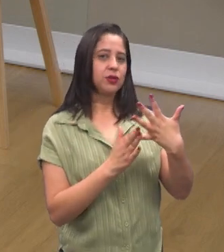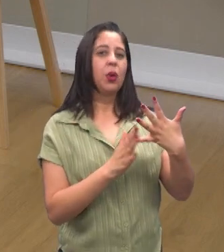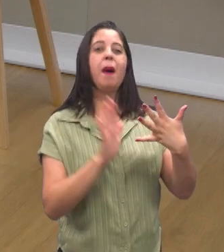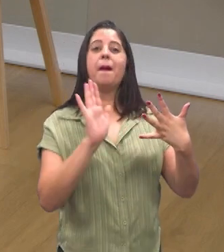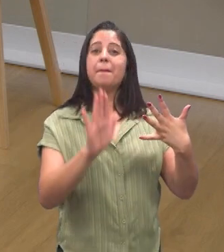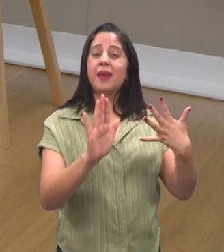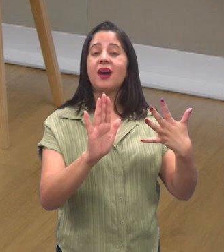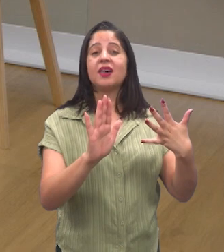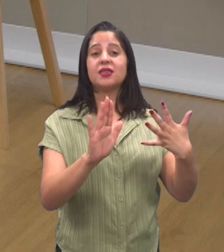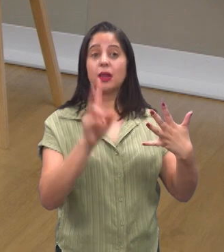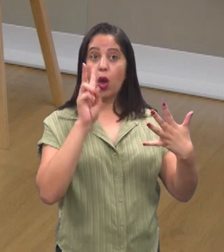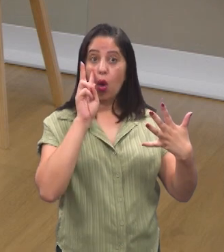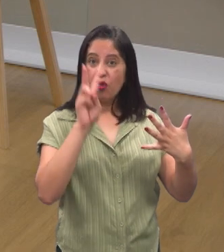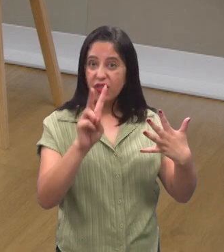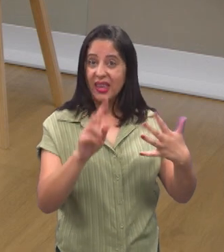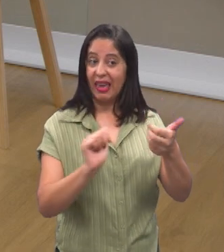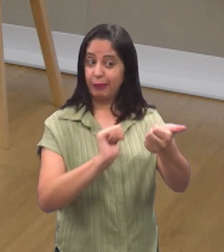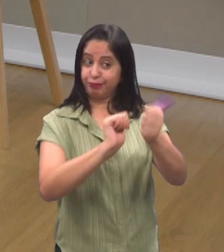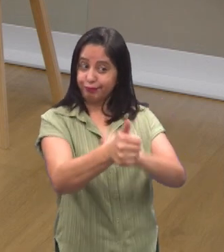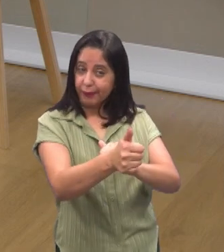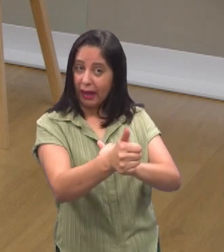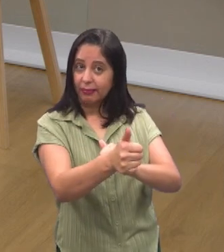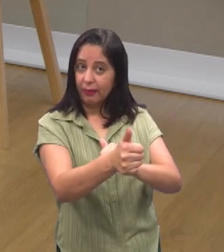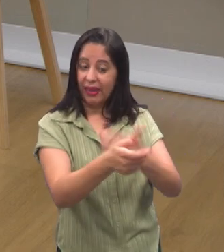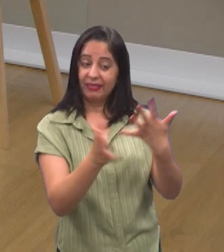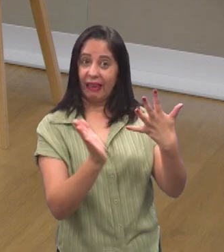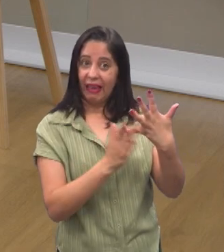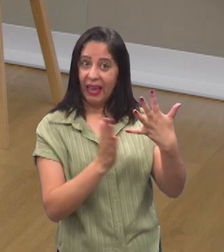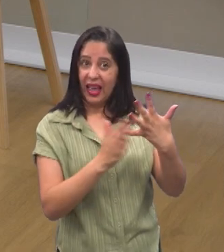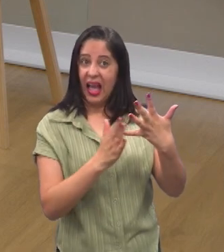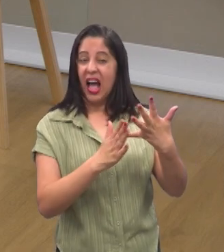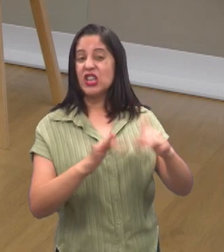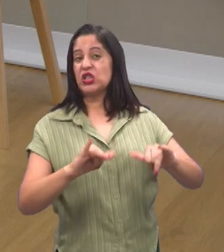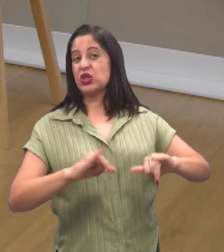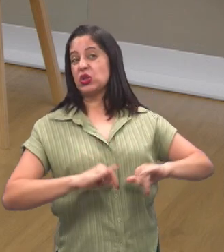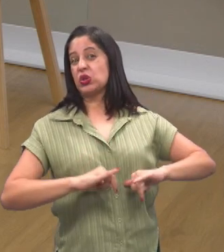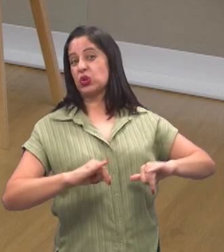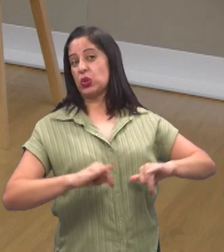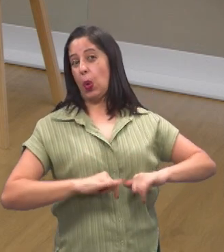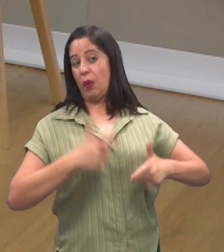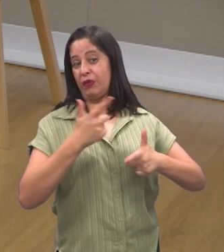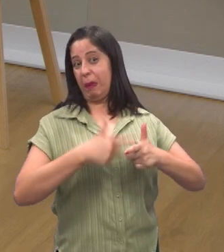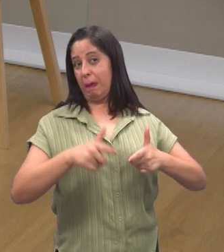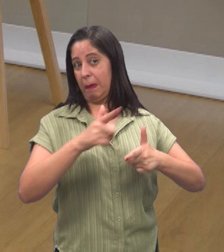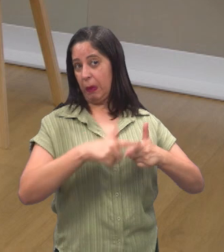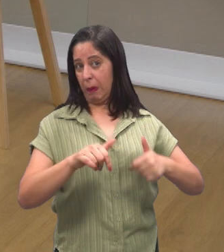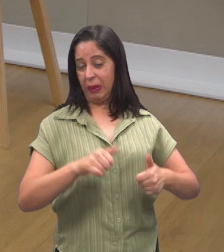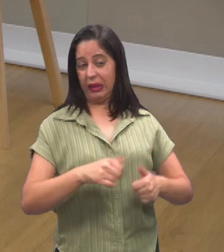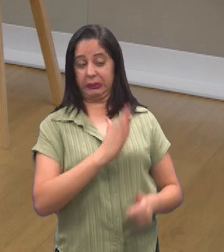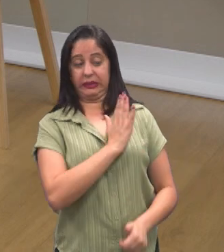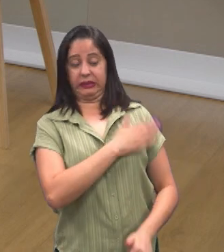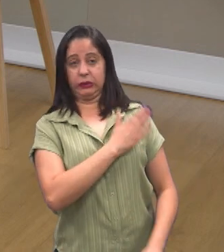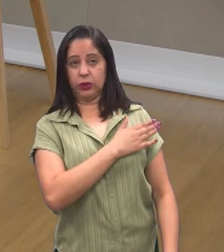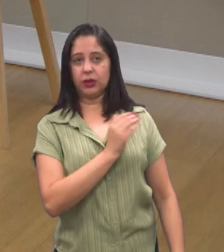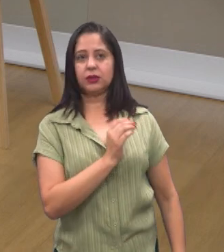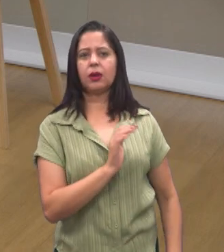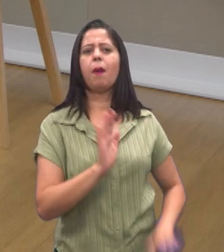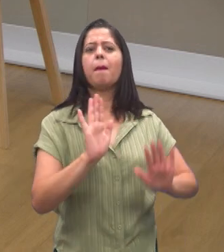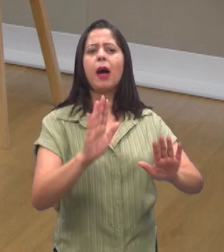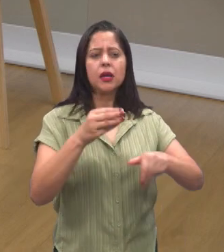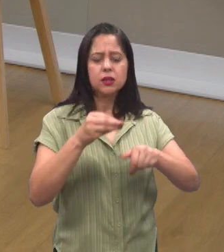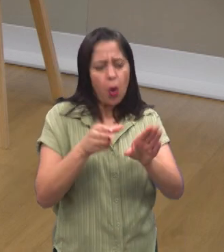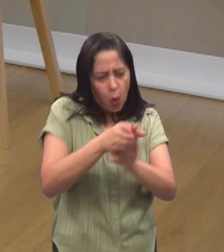algumas reportagens de atletas amadores que acabam, né, sofrendo algum problema relacionado ao coração. Quais os cuidados,